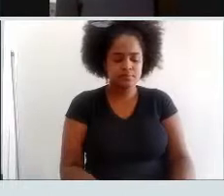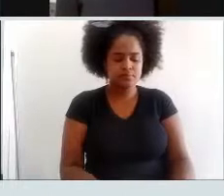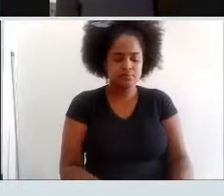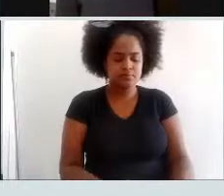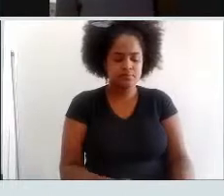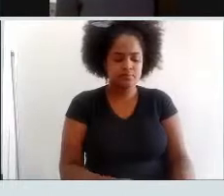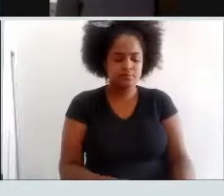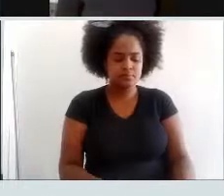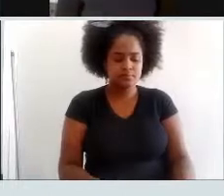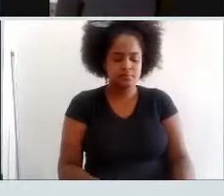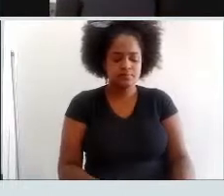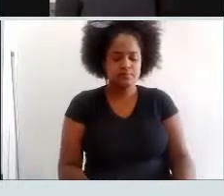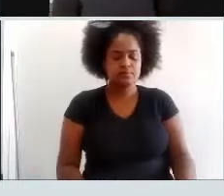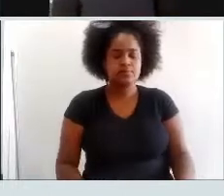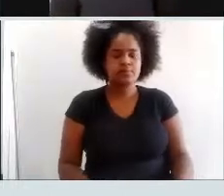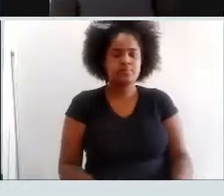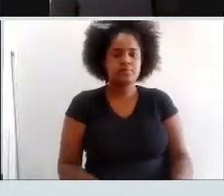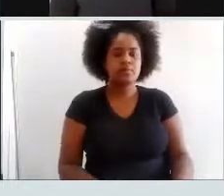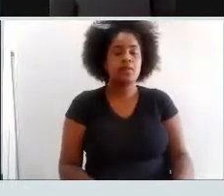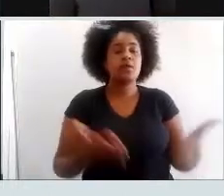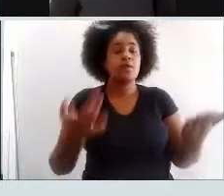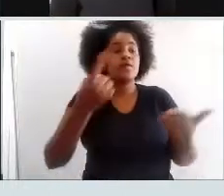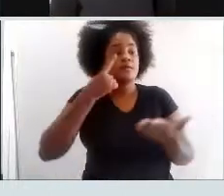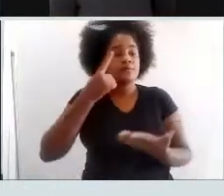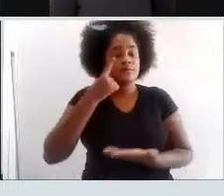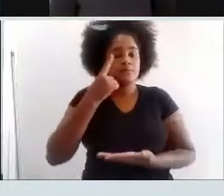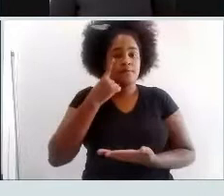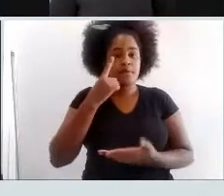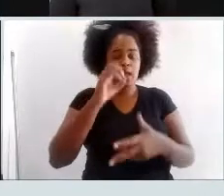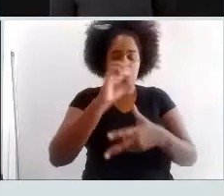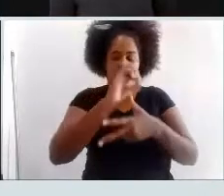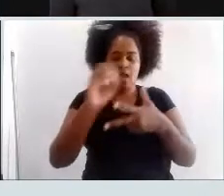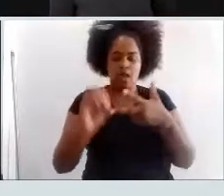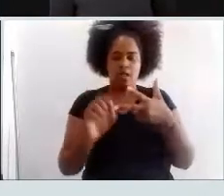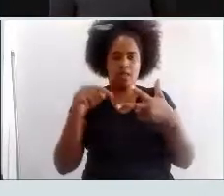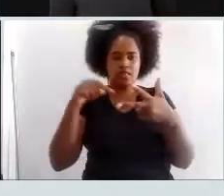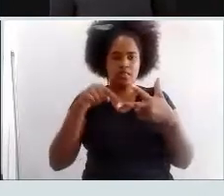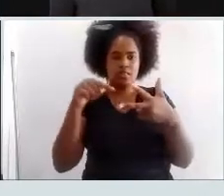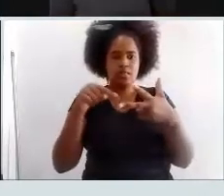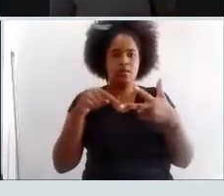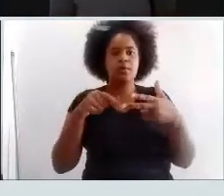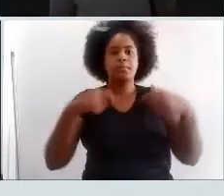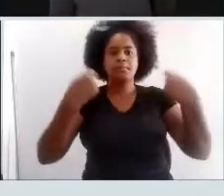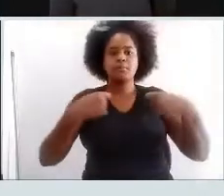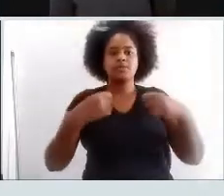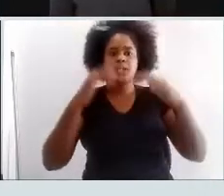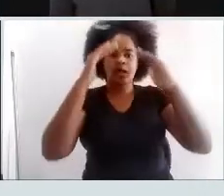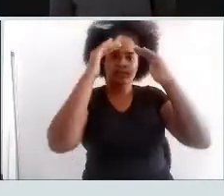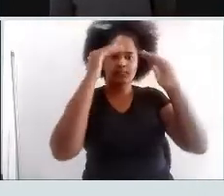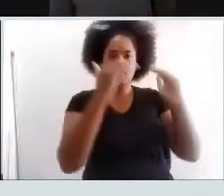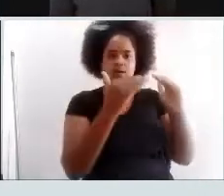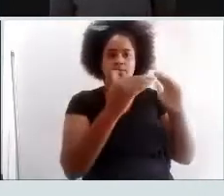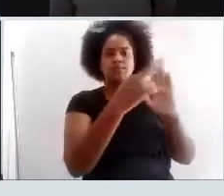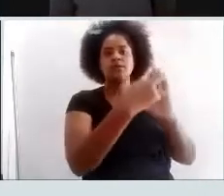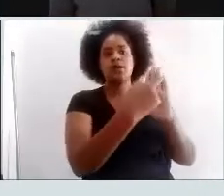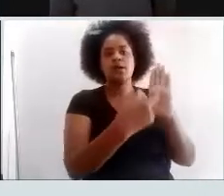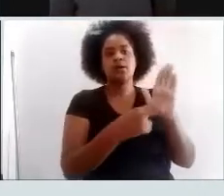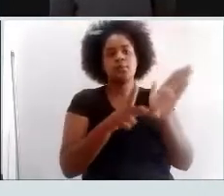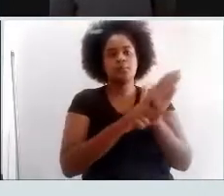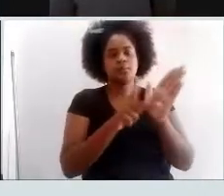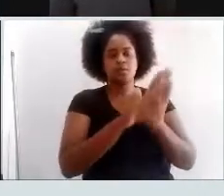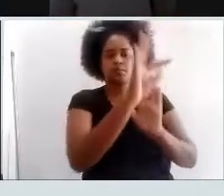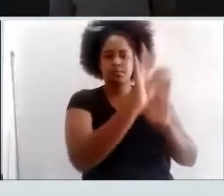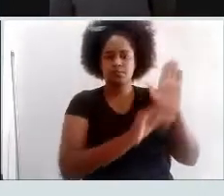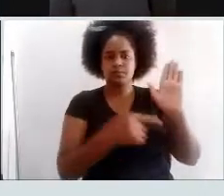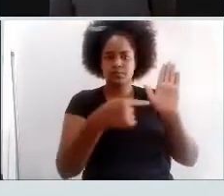então não tem como vocês escreverem um poema, mesmo que, por exemplo, o tema esteja lá,